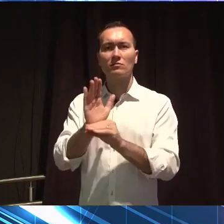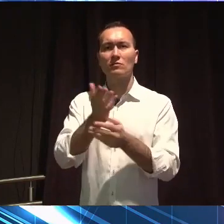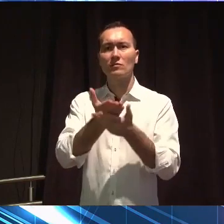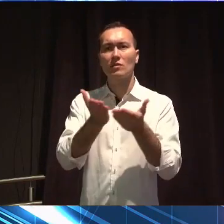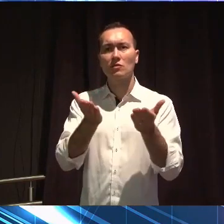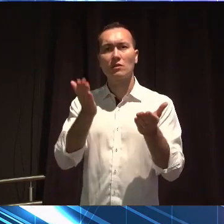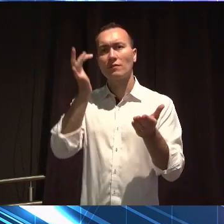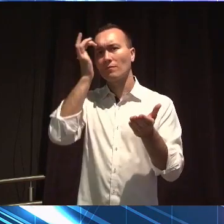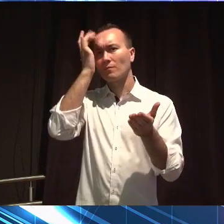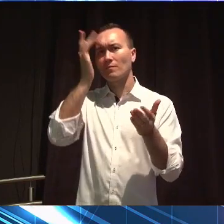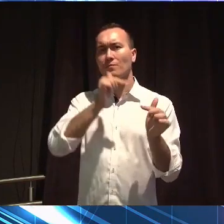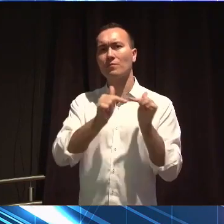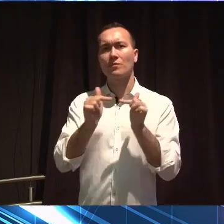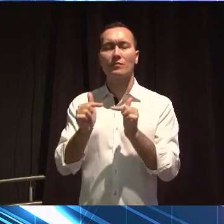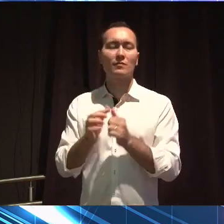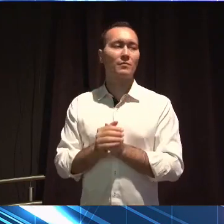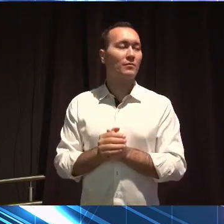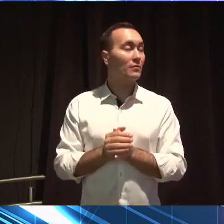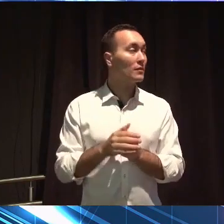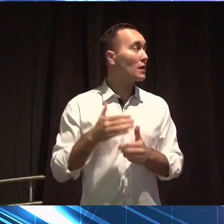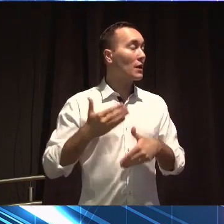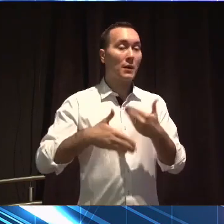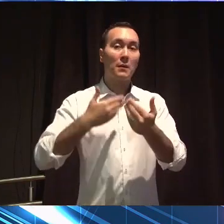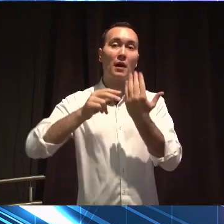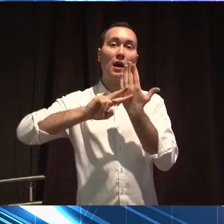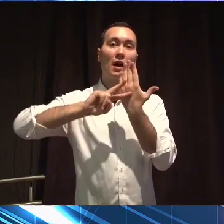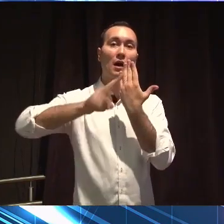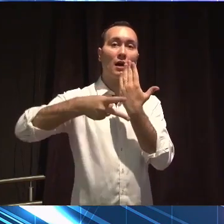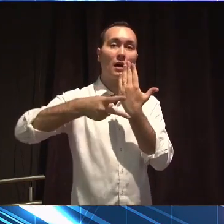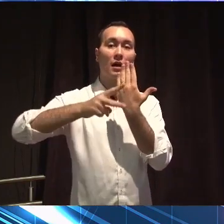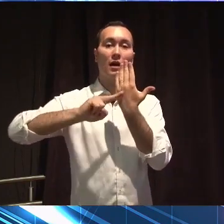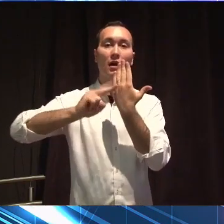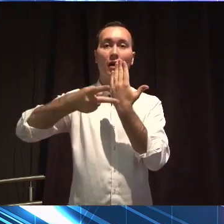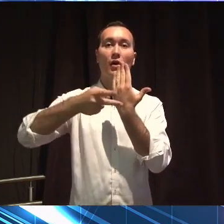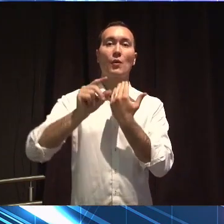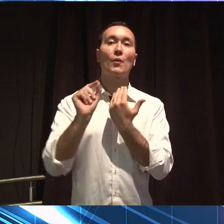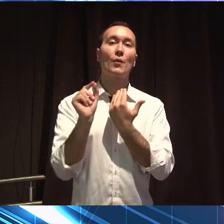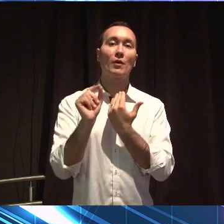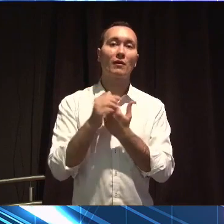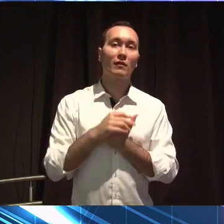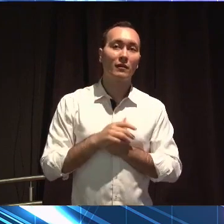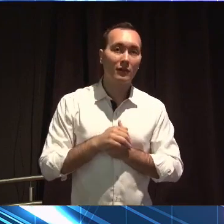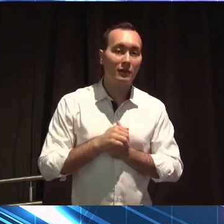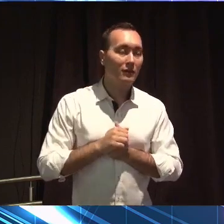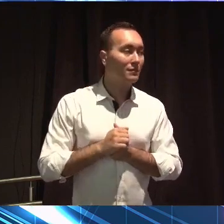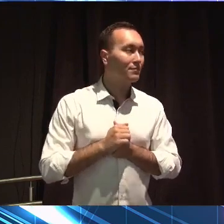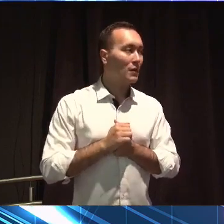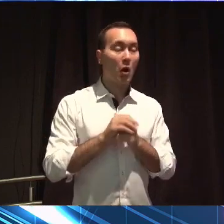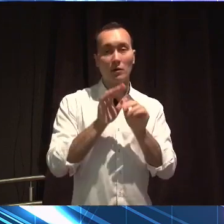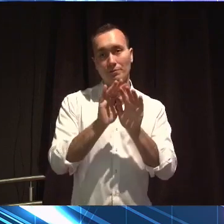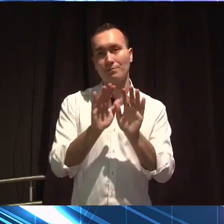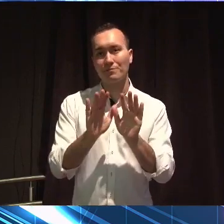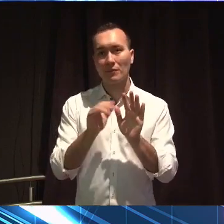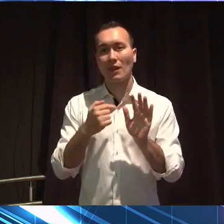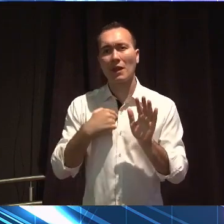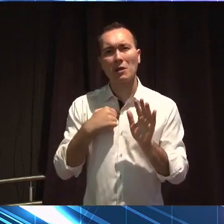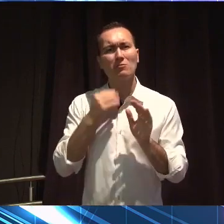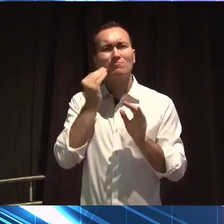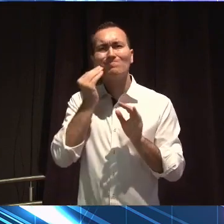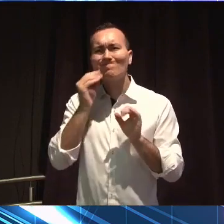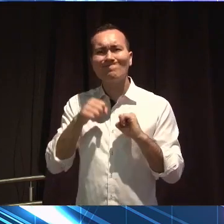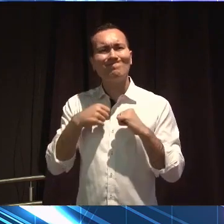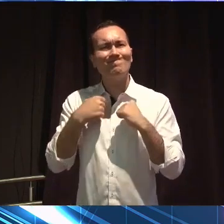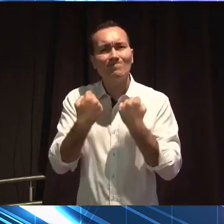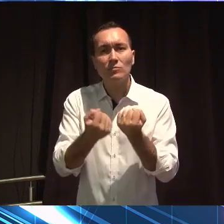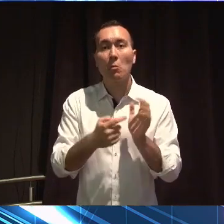E aí nós temos alguns fenômenos. E aí, gente, eu estou tentando trazer para vocês coisas com bastante consistência,